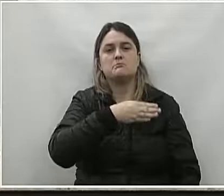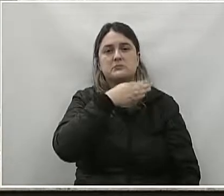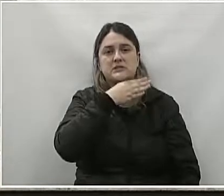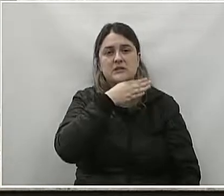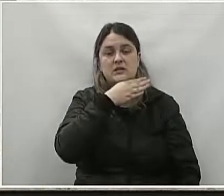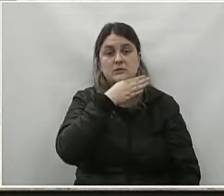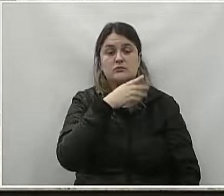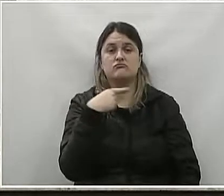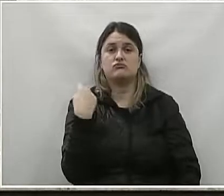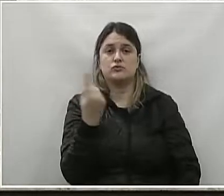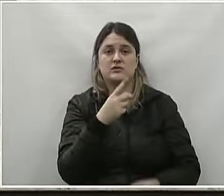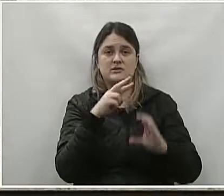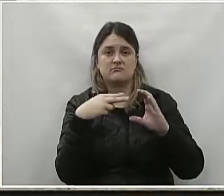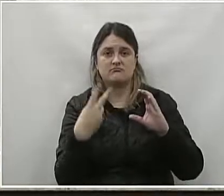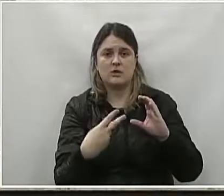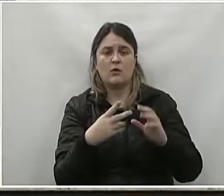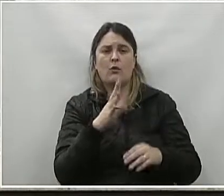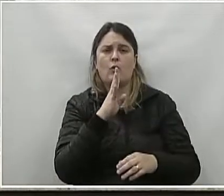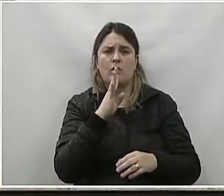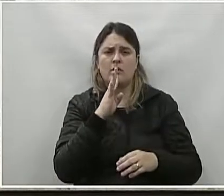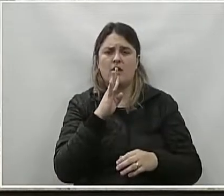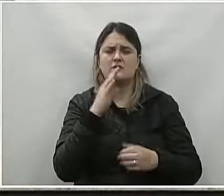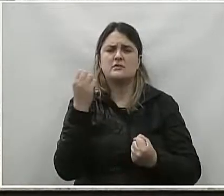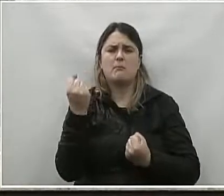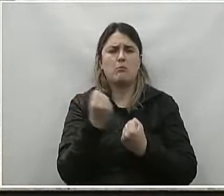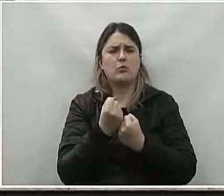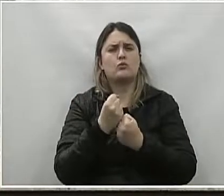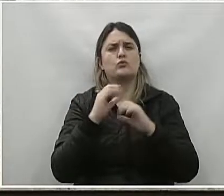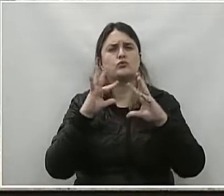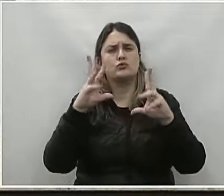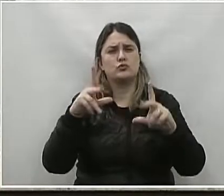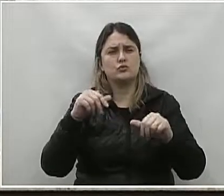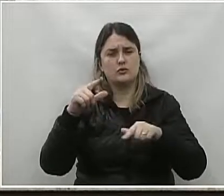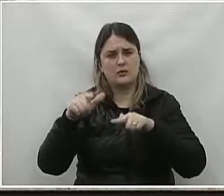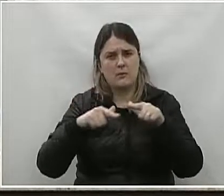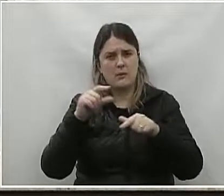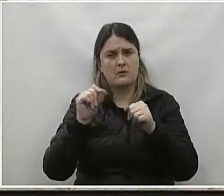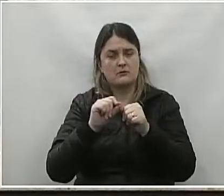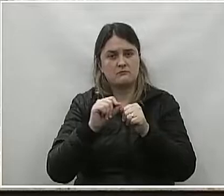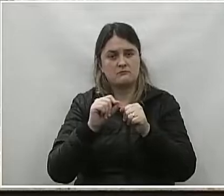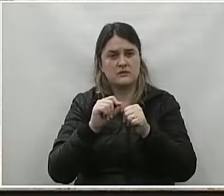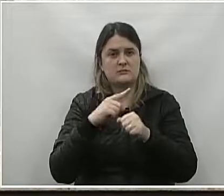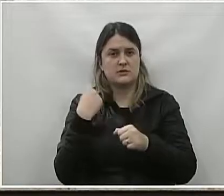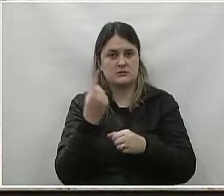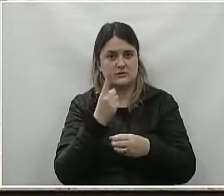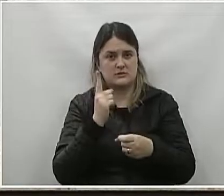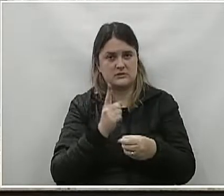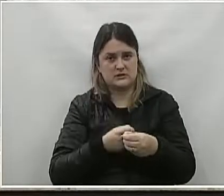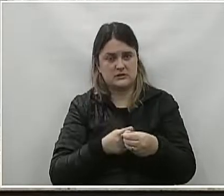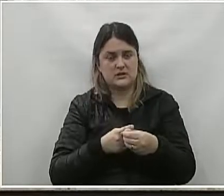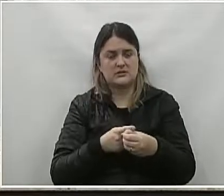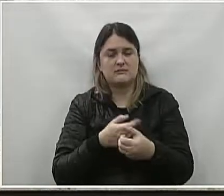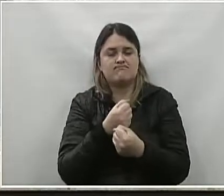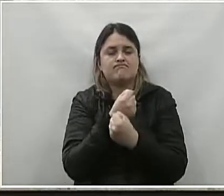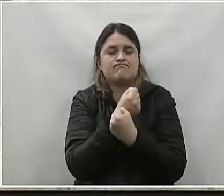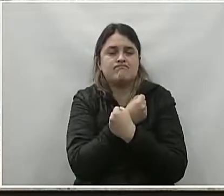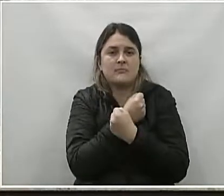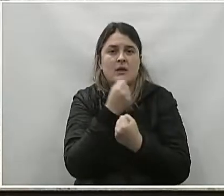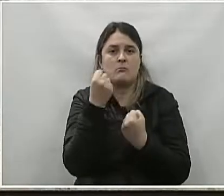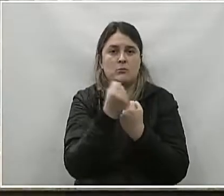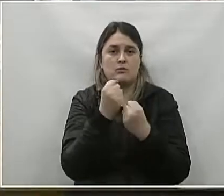Municipal de União da Vitória reconhece o serviço prestado à comunidade União Vitoriense e presta condolência à família